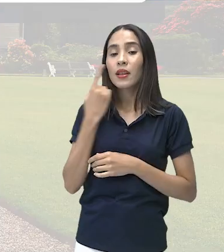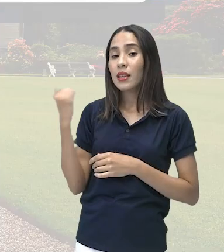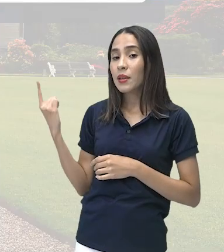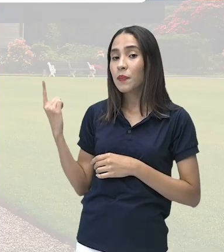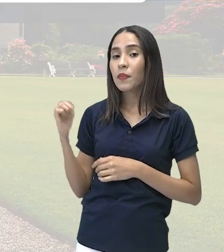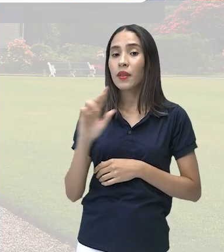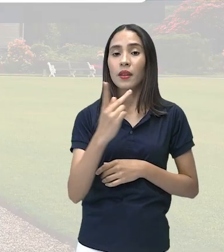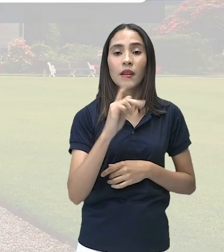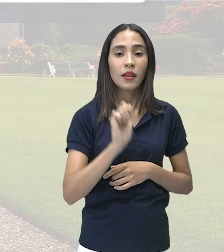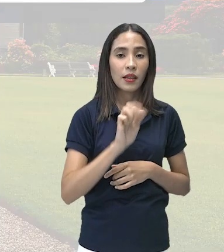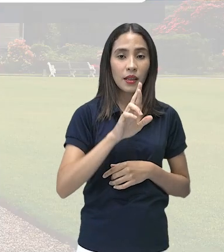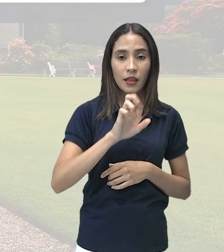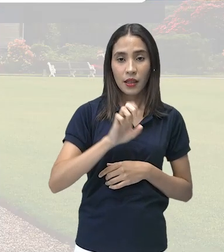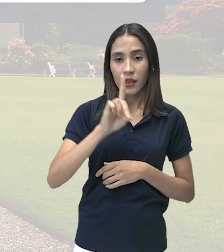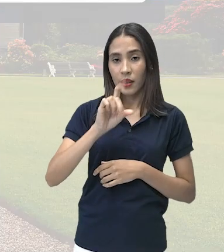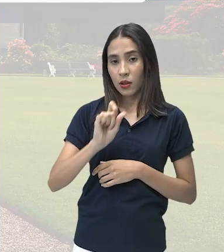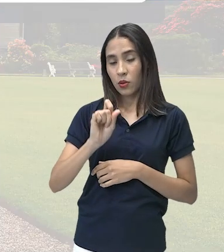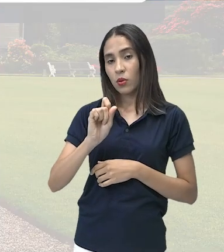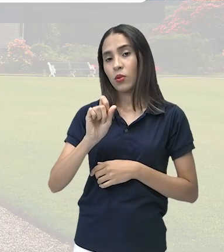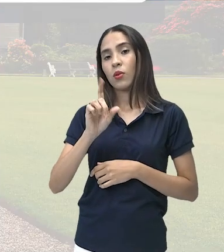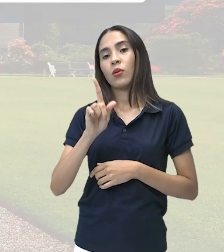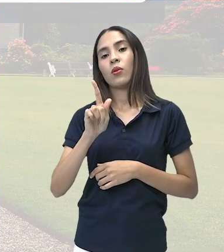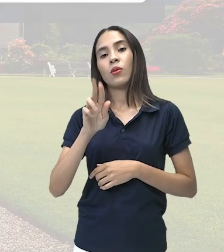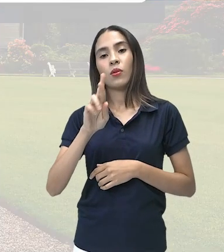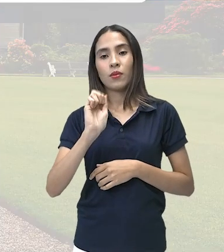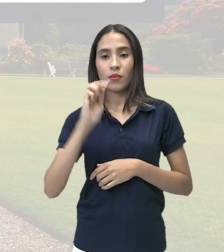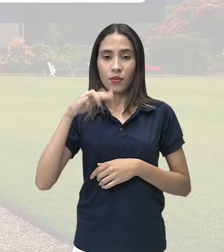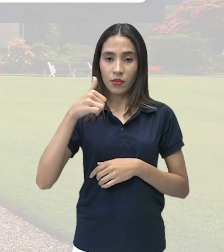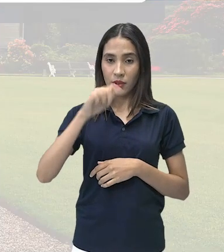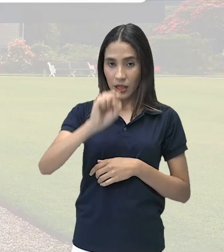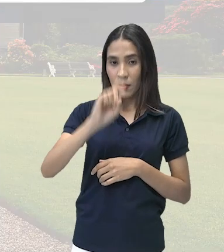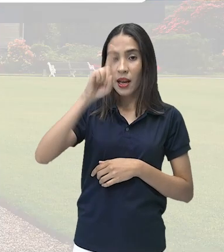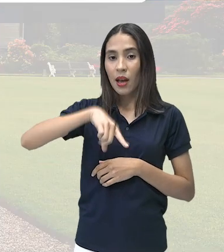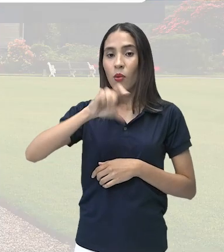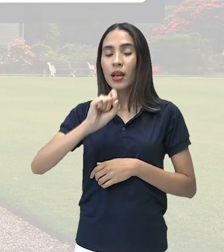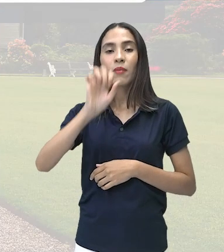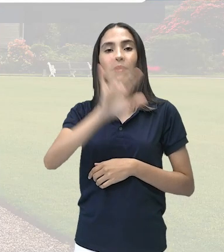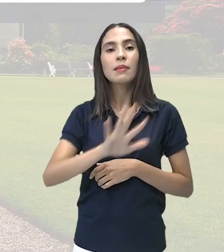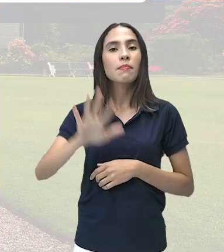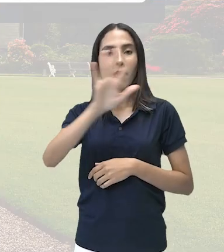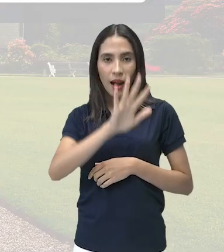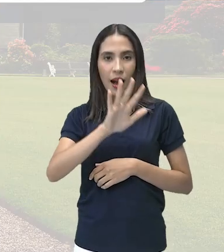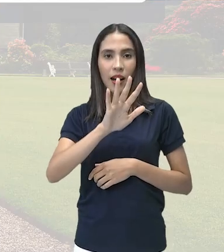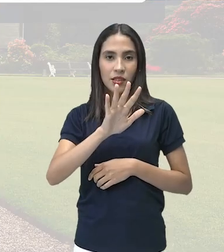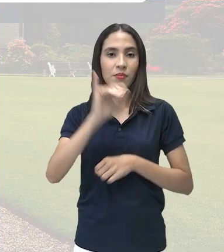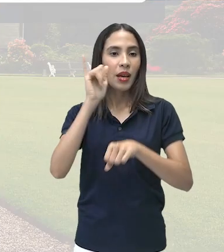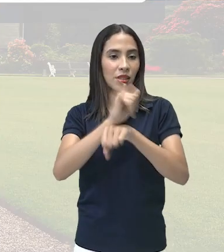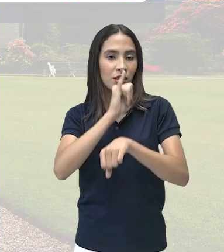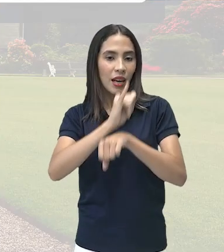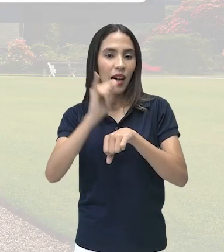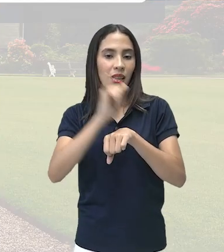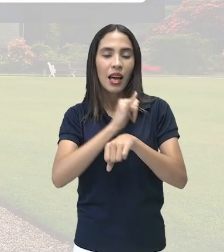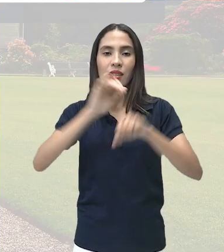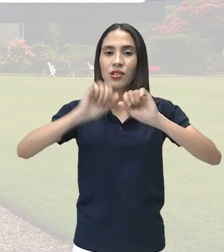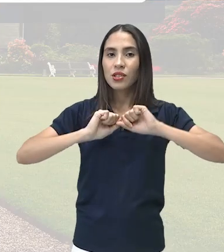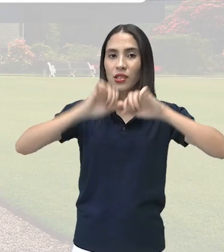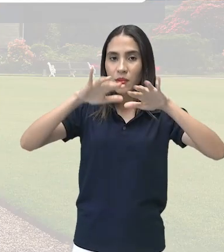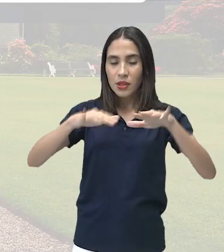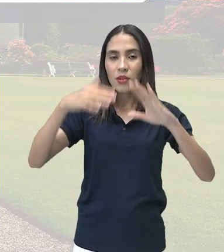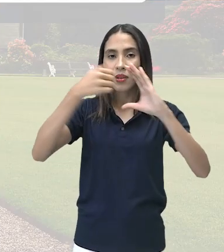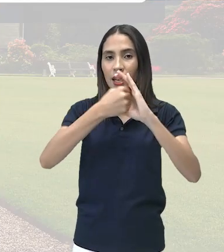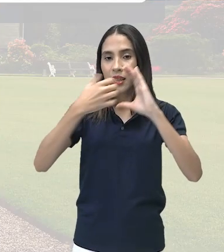os heredogramas, o objeto do nosso estudo de hoje, eles são representações dos mecanismos